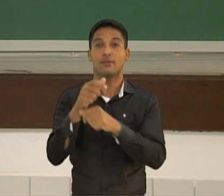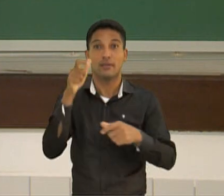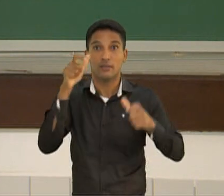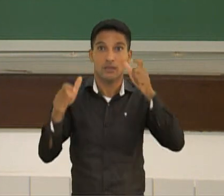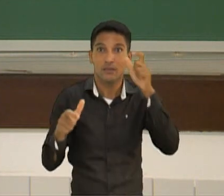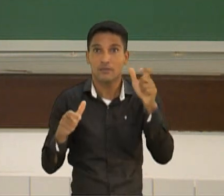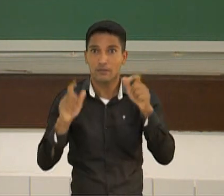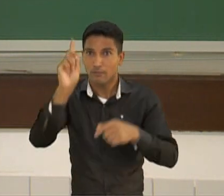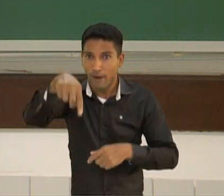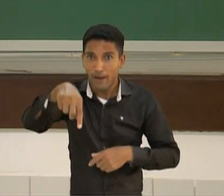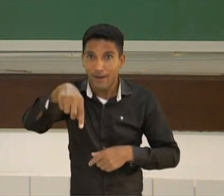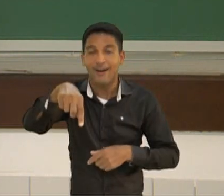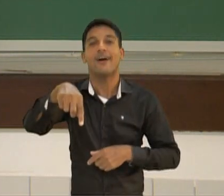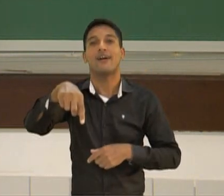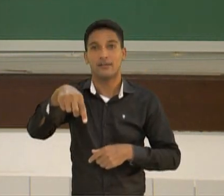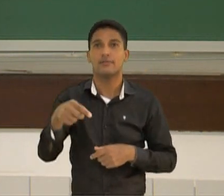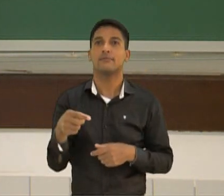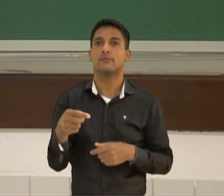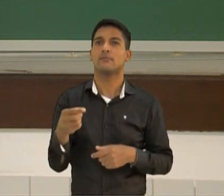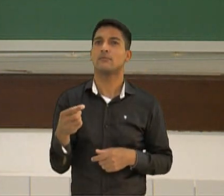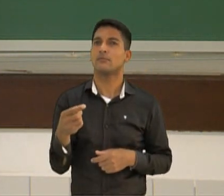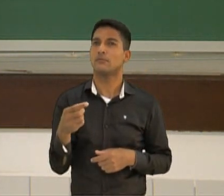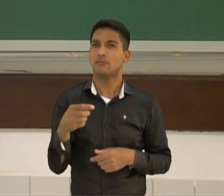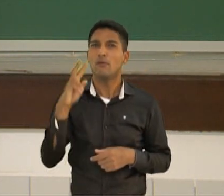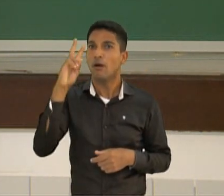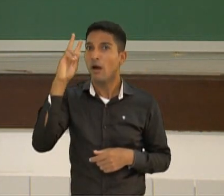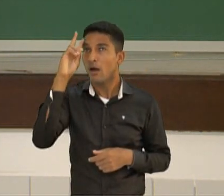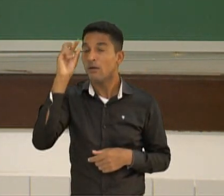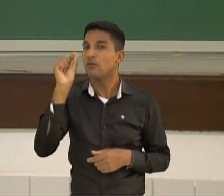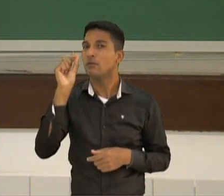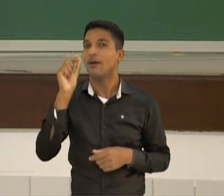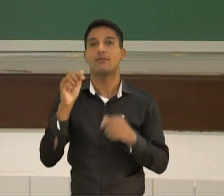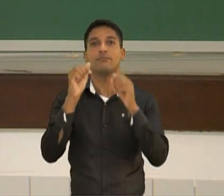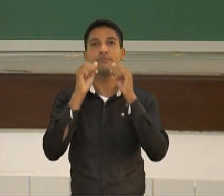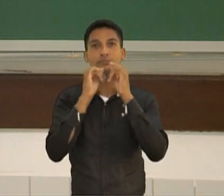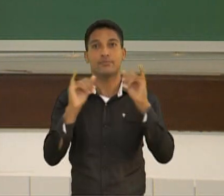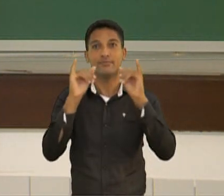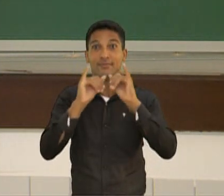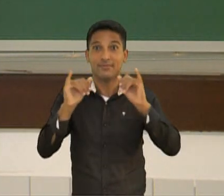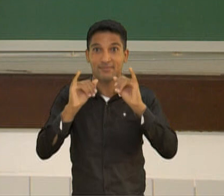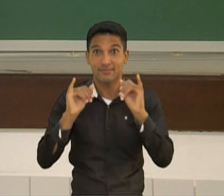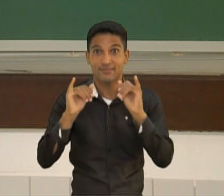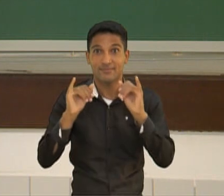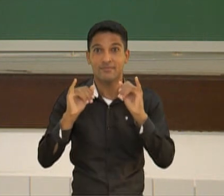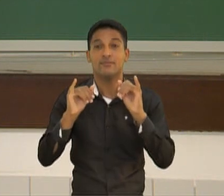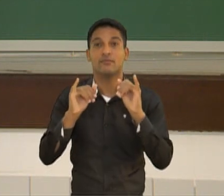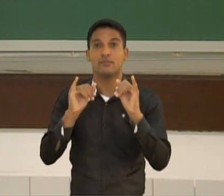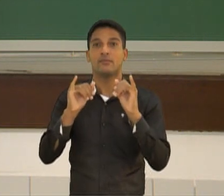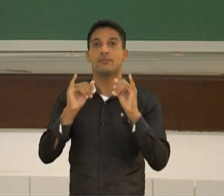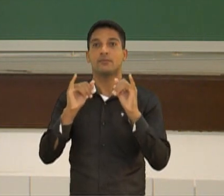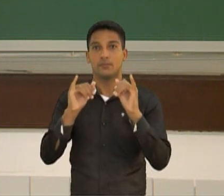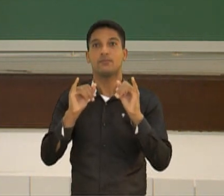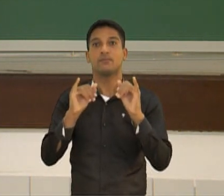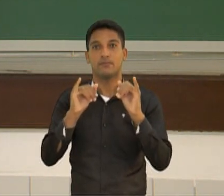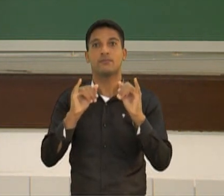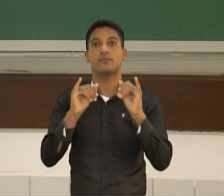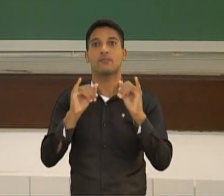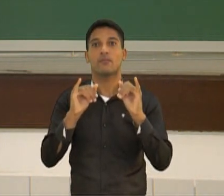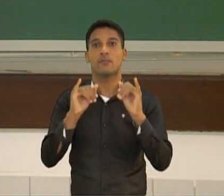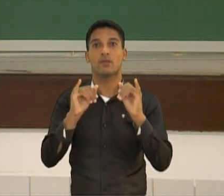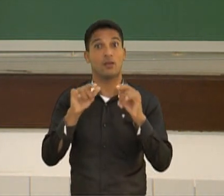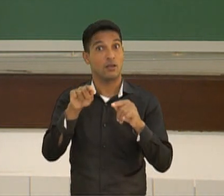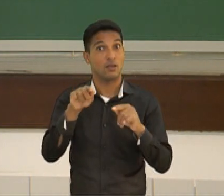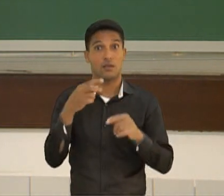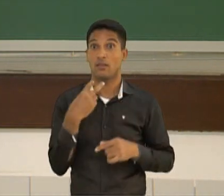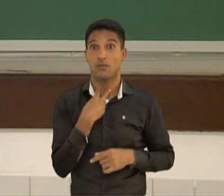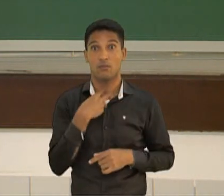minha gente? Olha só, então, vamos fazer aquele lembrete antes da gente começar aqui nos slides? Lembrete oficial, então, não